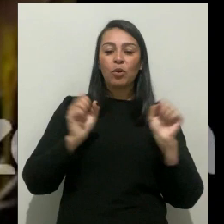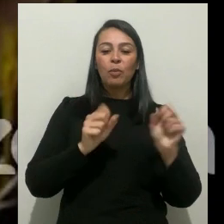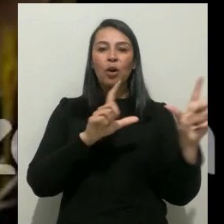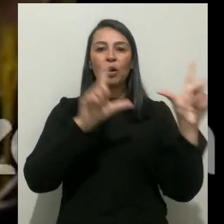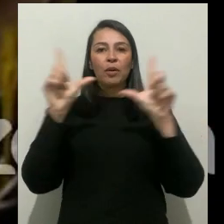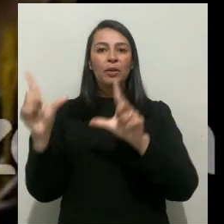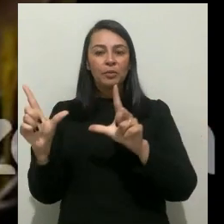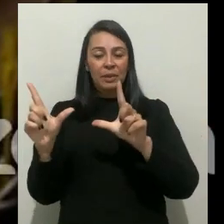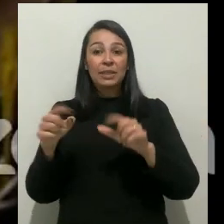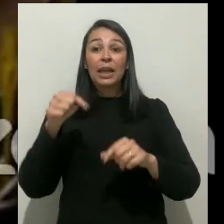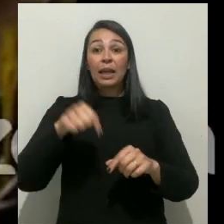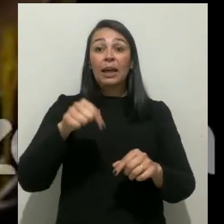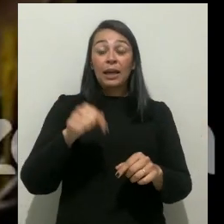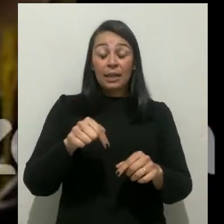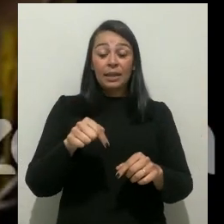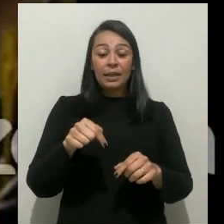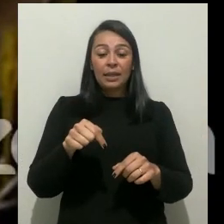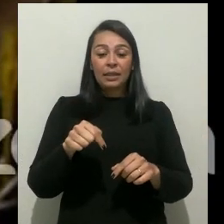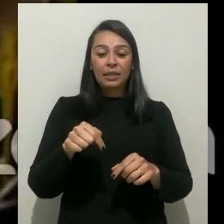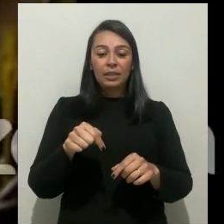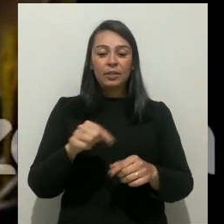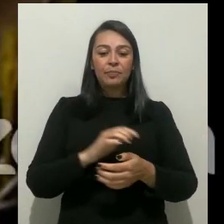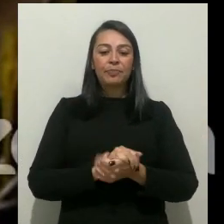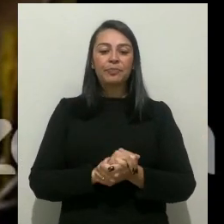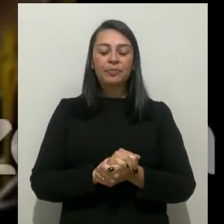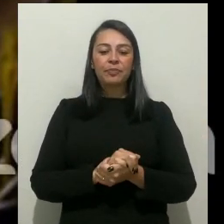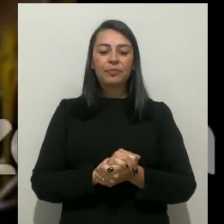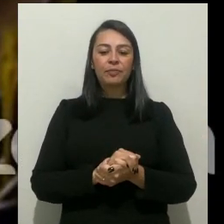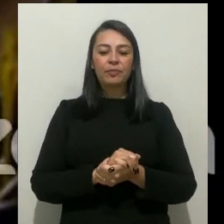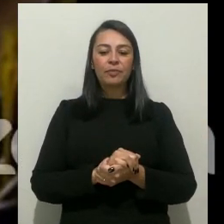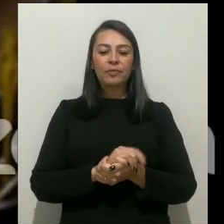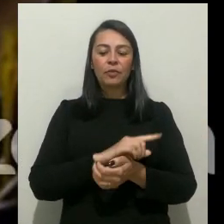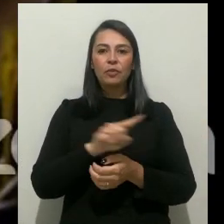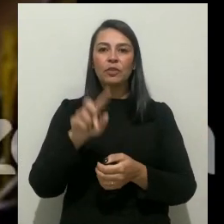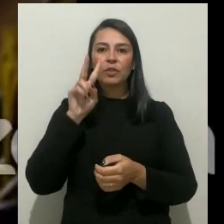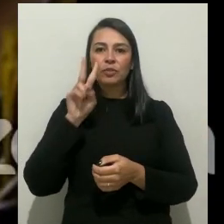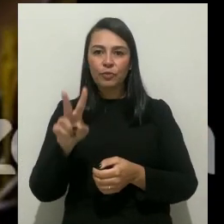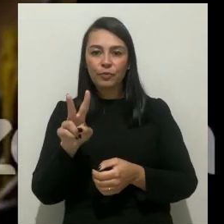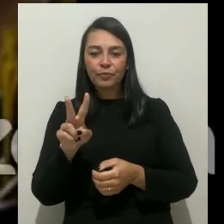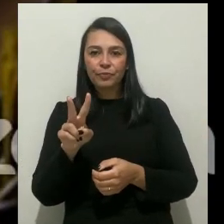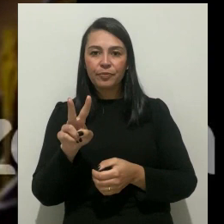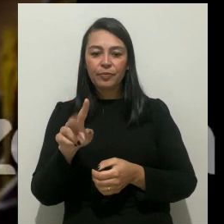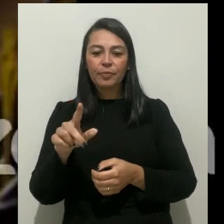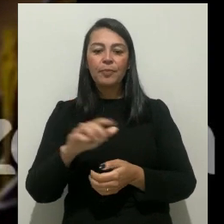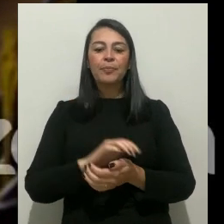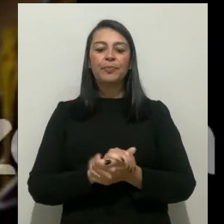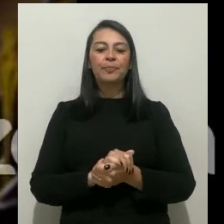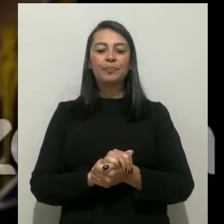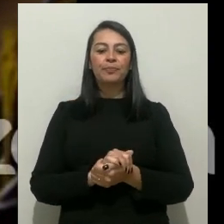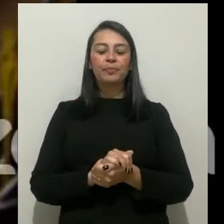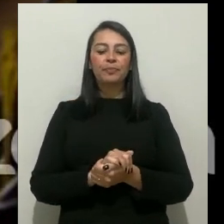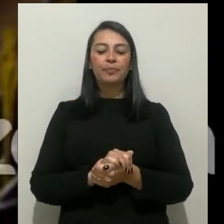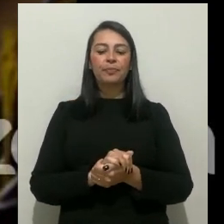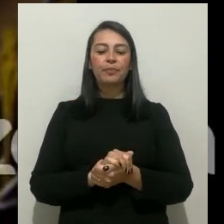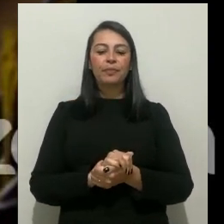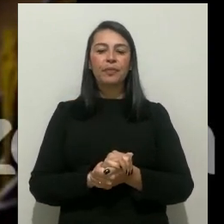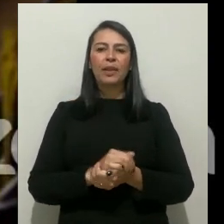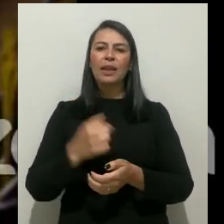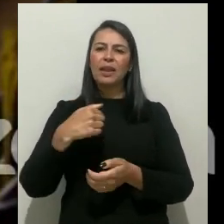algumas imagens aqui, que você já está dando, né? A terceira, que são fotos que eu tive